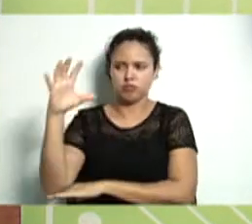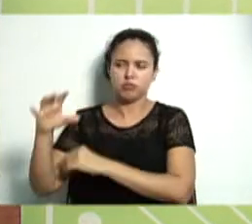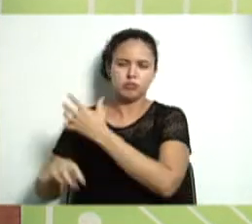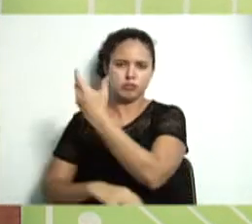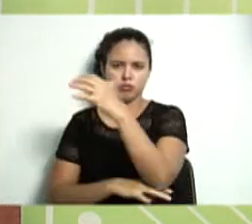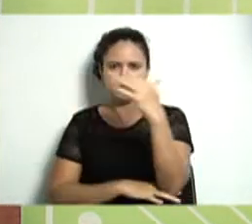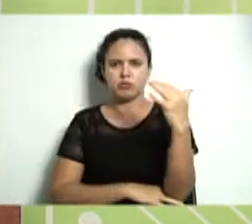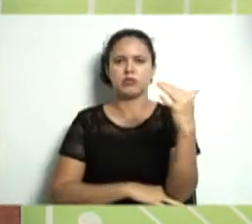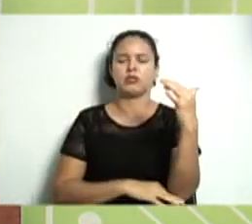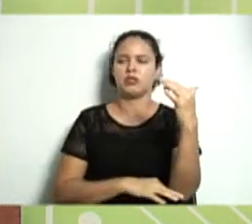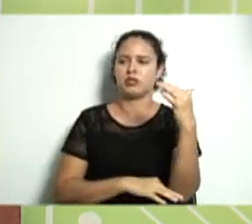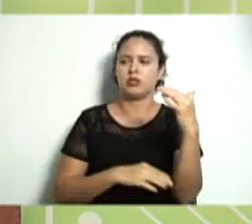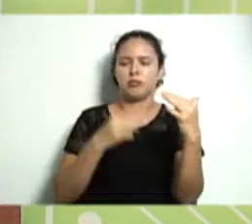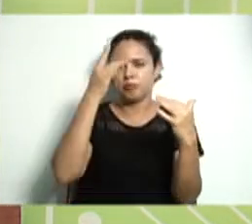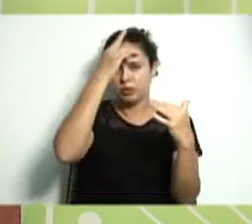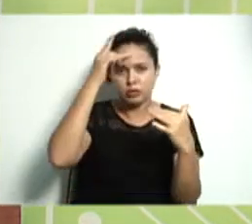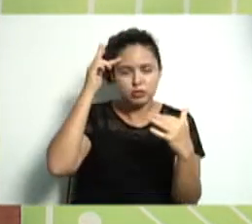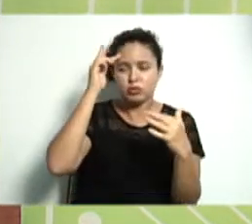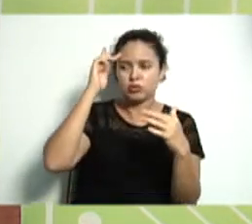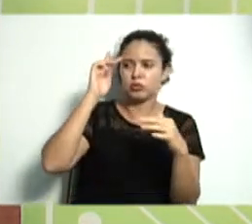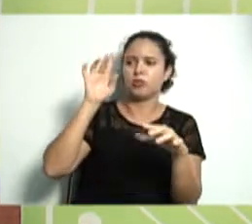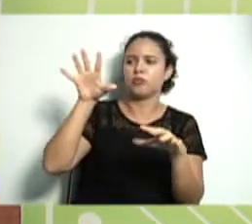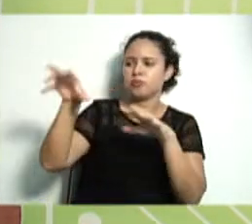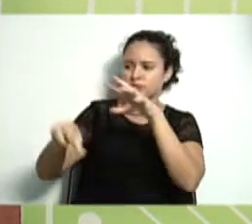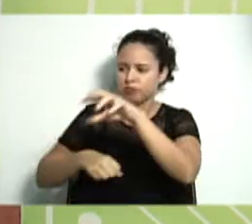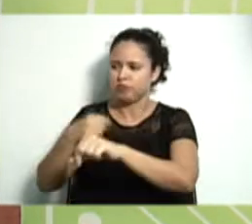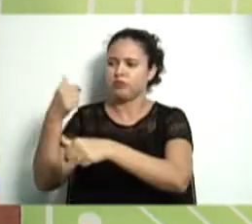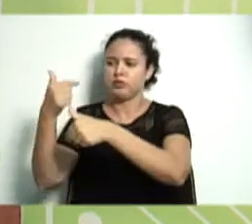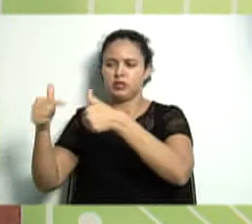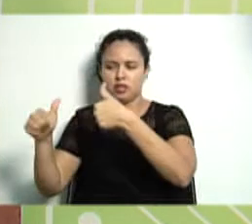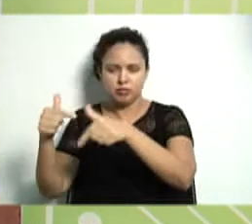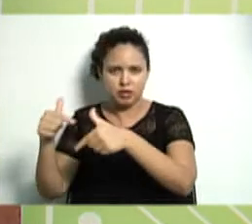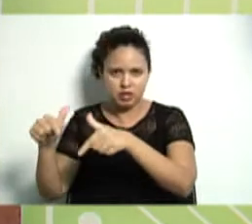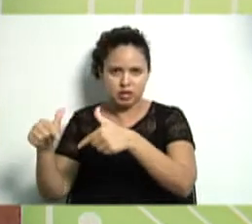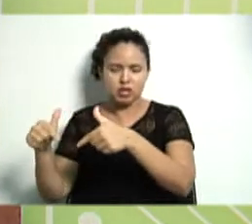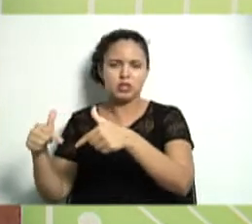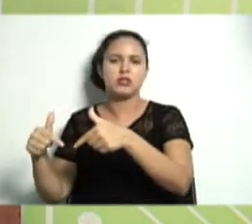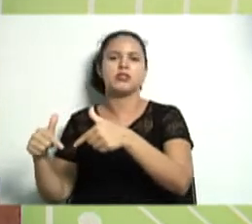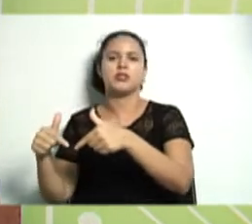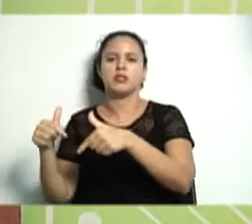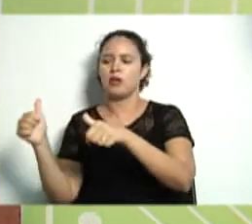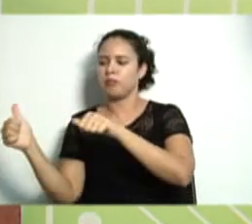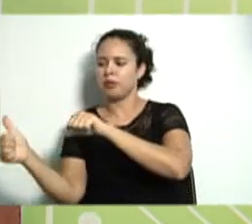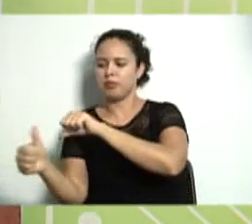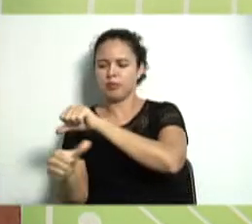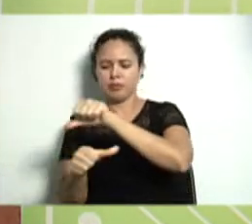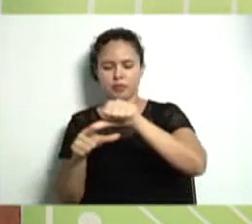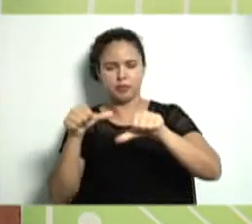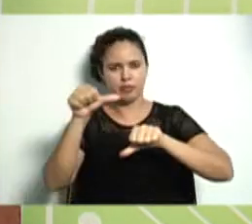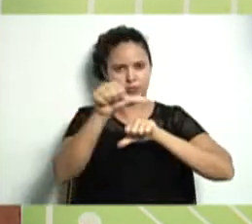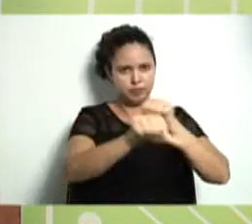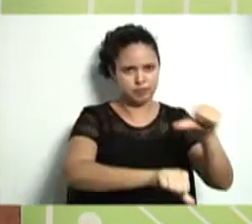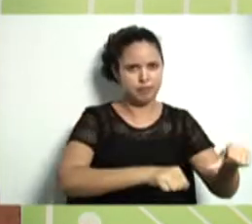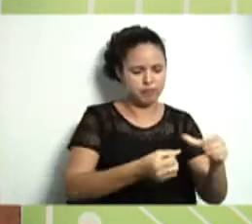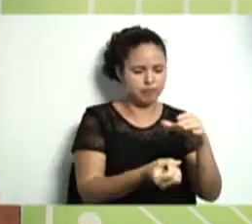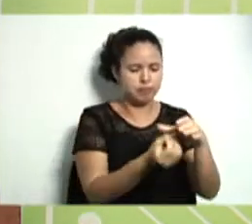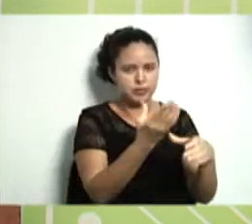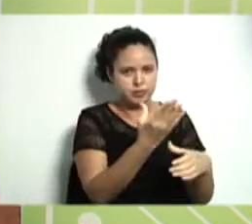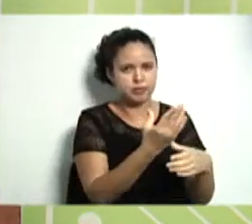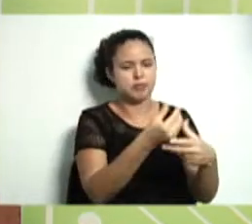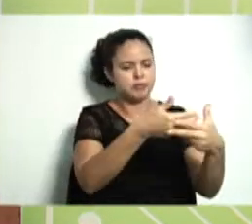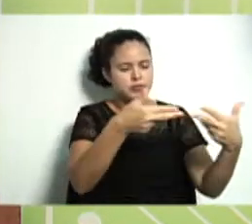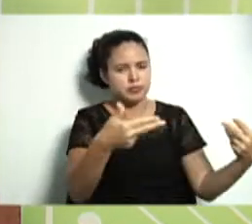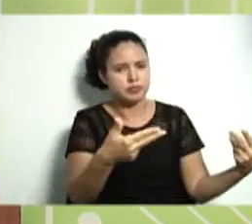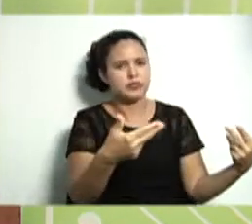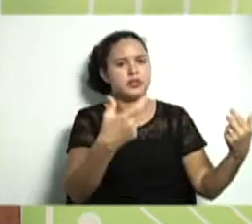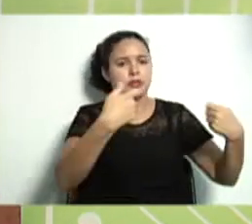da natureza, ou seja, ele realiza um trabalho sobre a natureza para produzir os bens e serviços de que